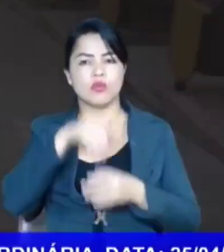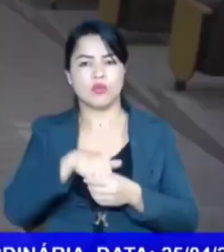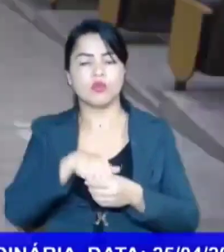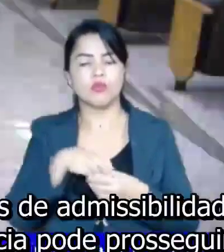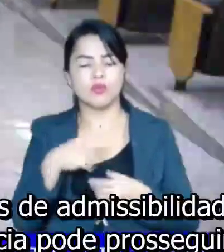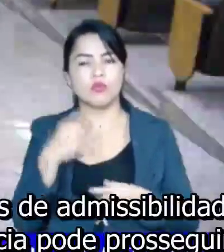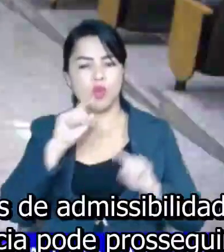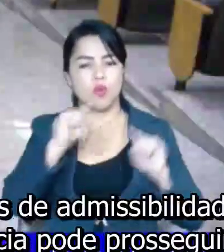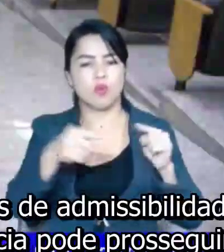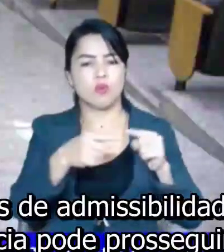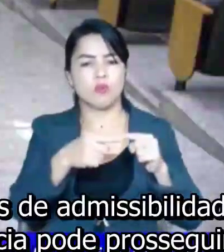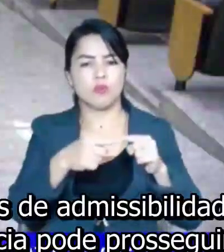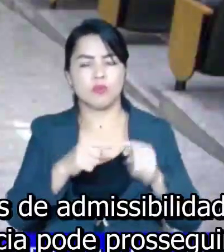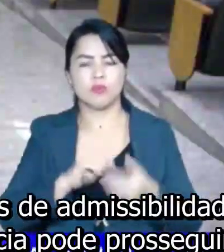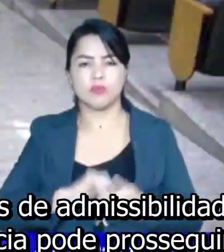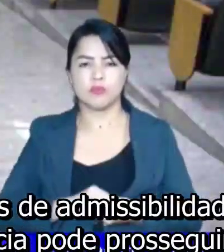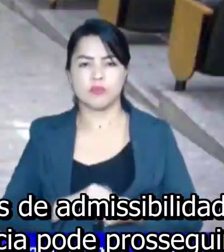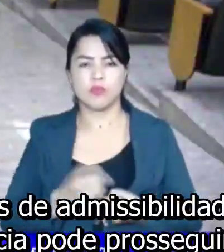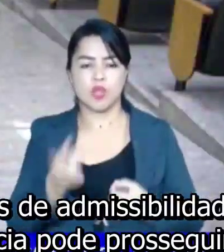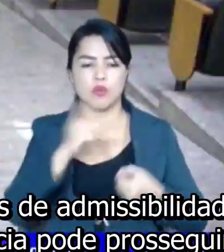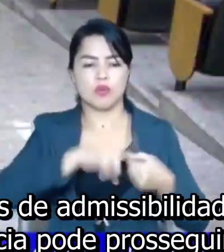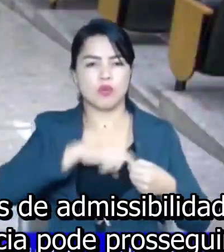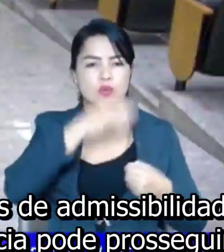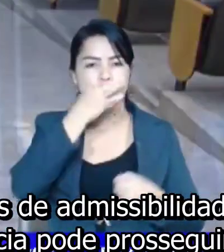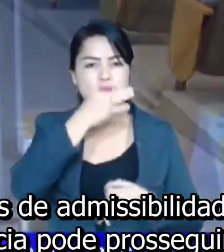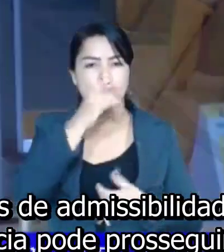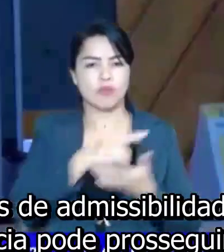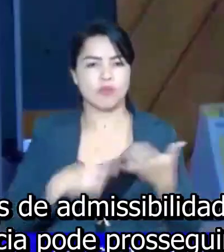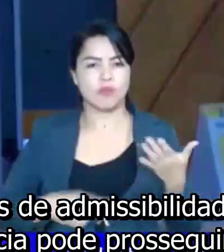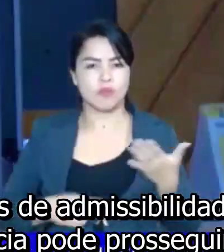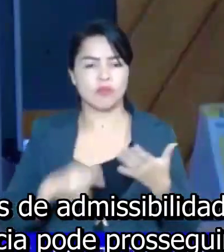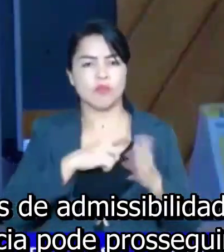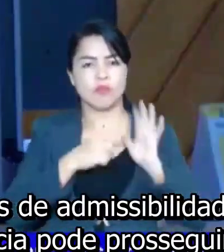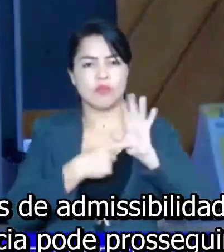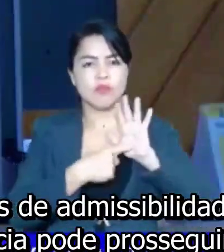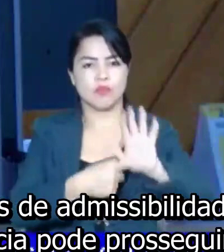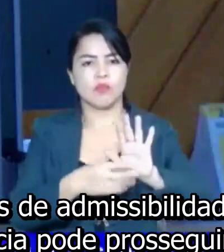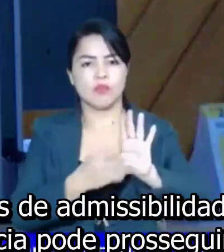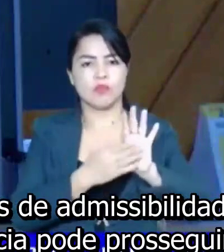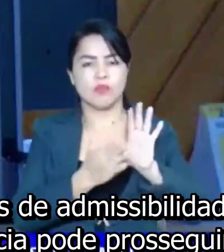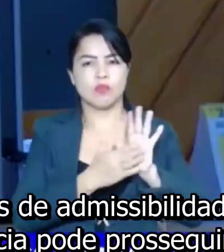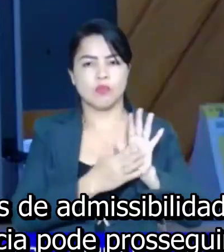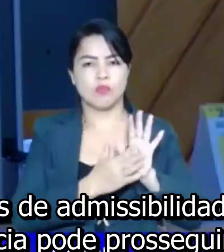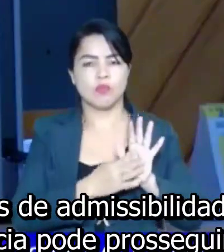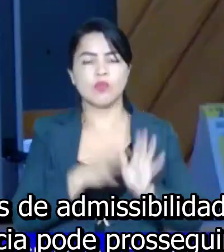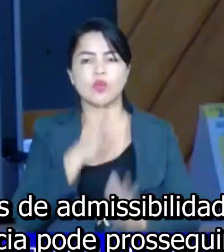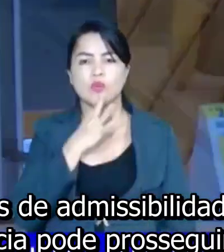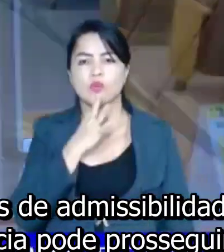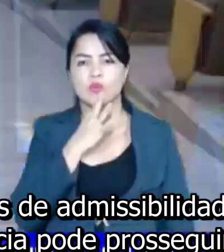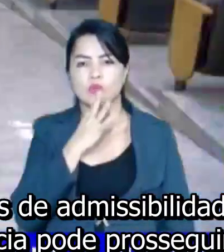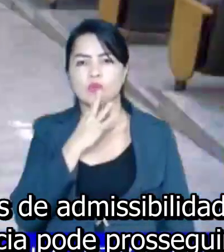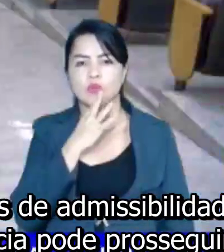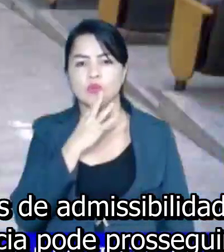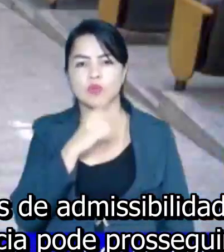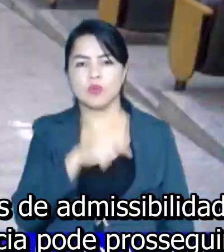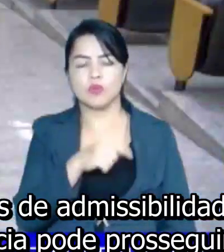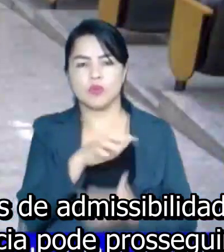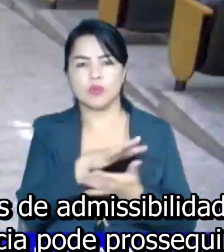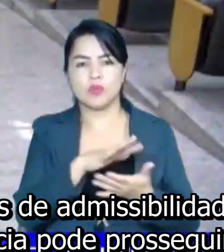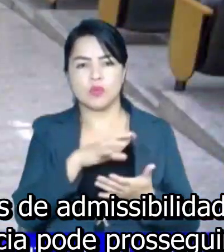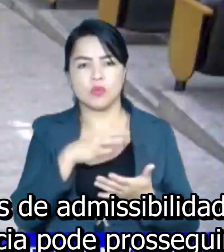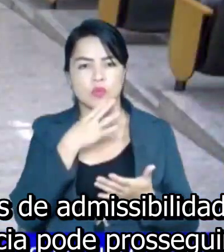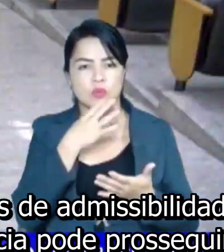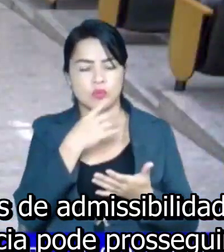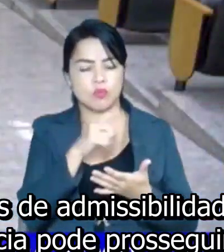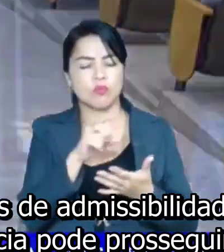ofertado. Perfeito. Eu devolvo a palavra ao relator. Presentes os pressupostos de A sua admissibilidade, mesa, excelência, desembargador conheço Carmo o Antônio, recurso. fazendo Tá leitura conhecido, na Vossa tela do